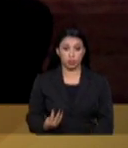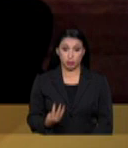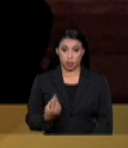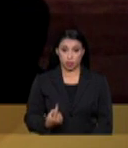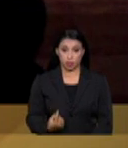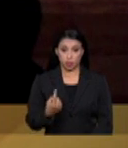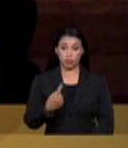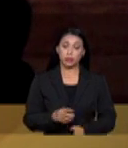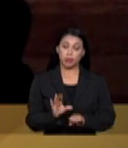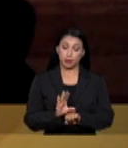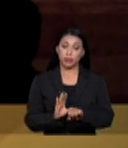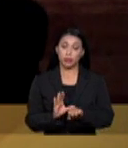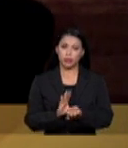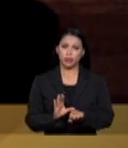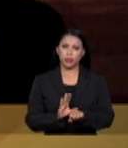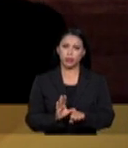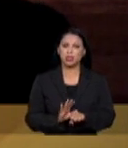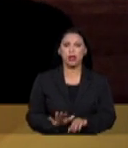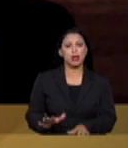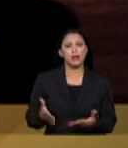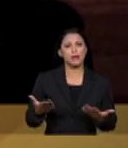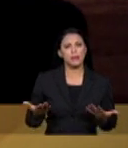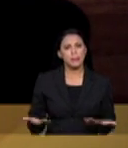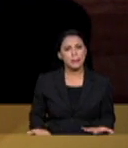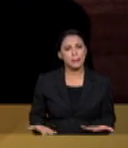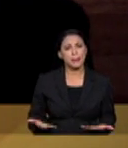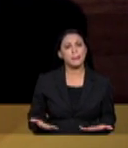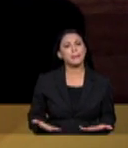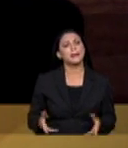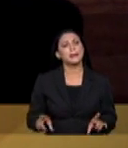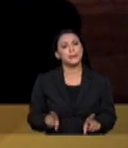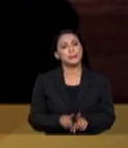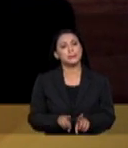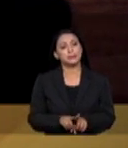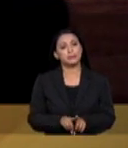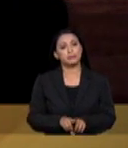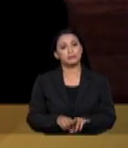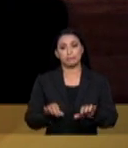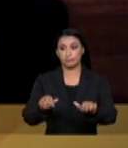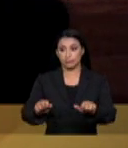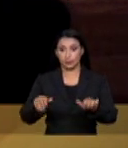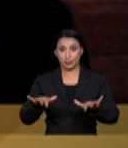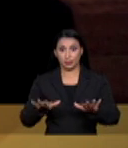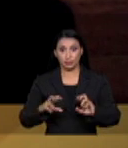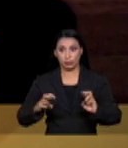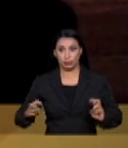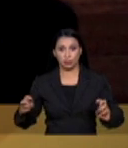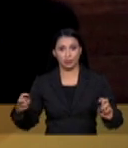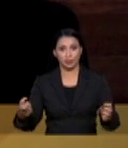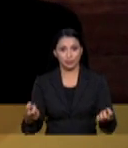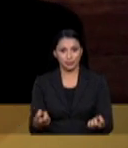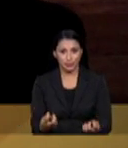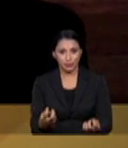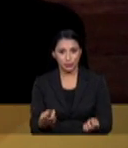da carta condicional e nesse ambiente no tribunal pleno e o faço em primeiro